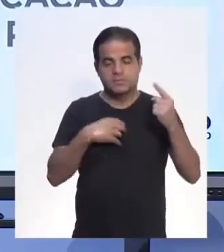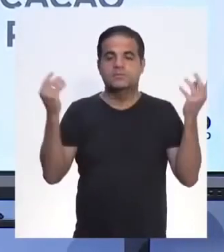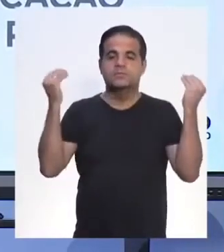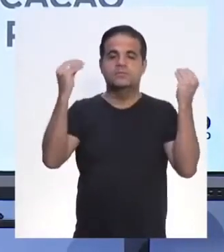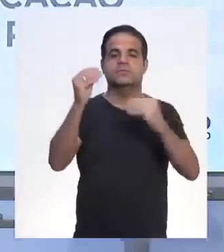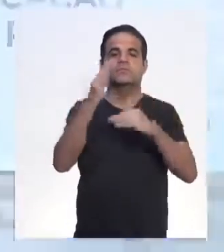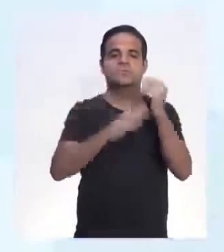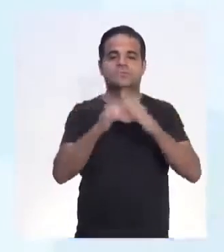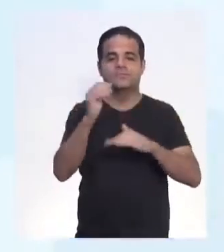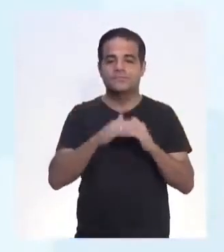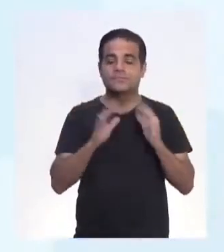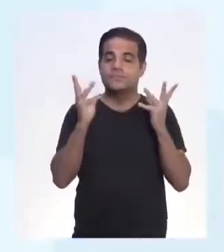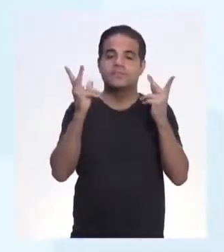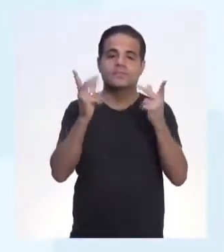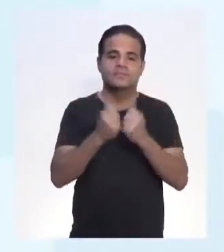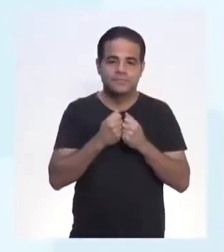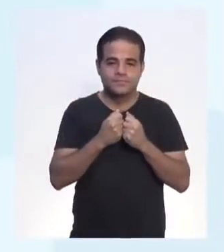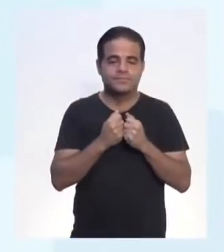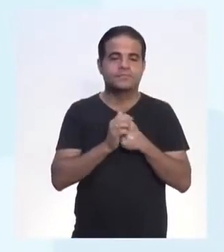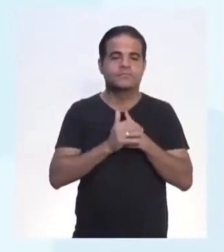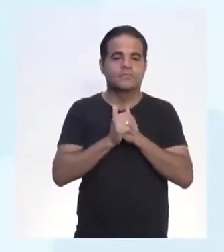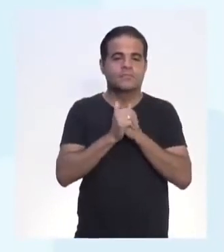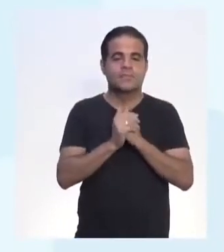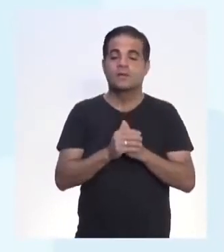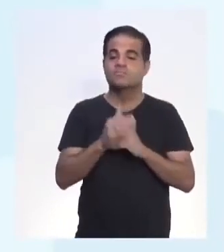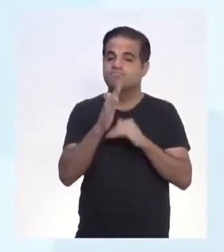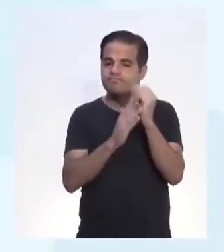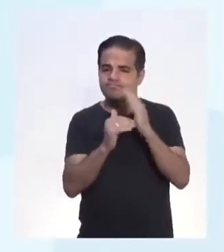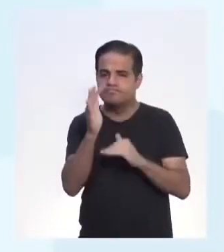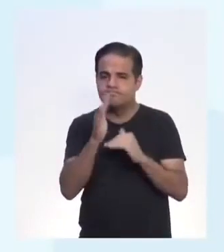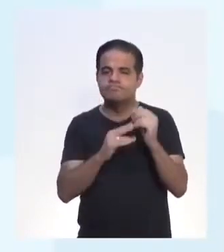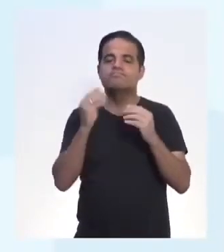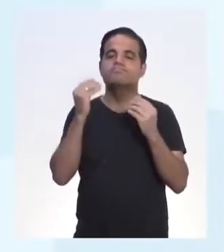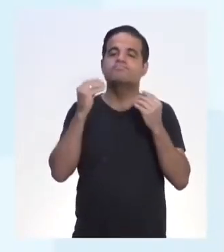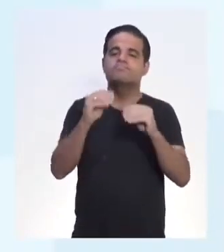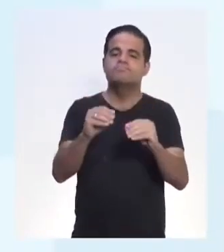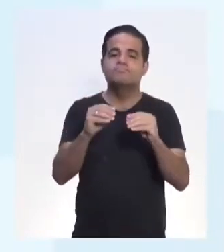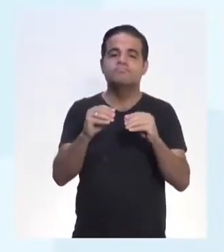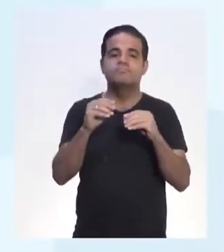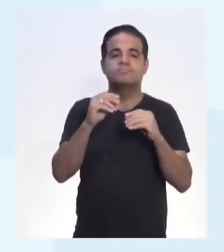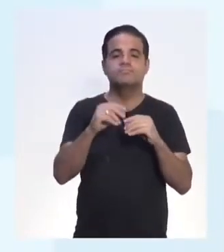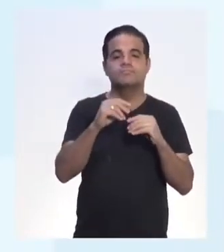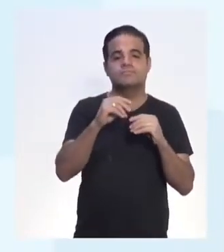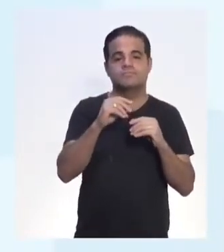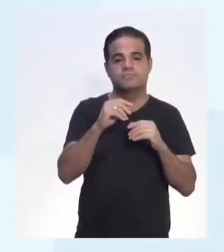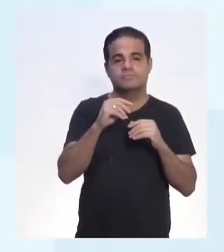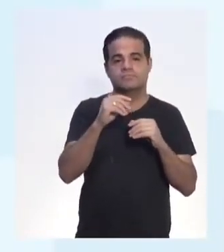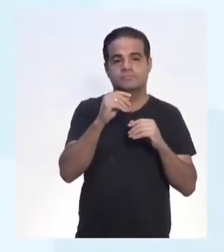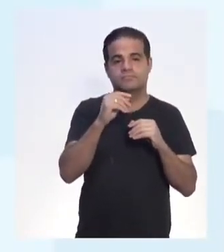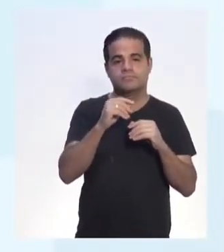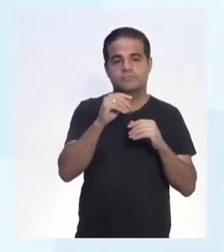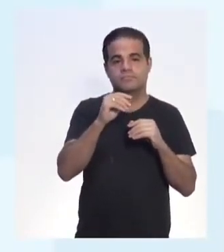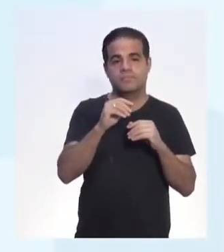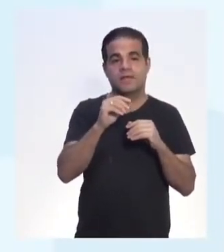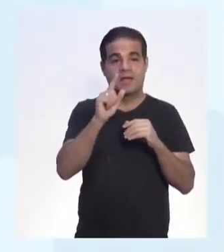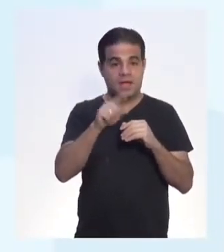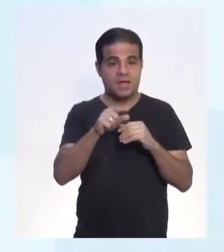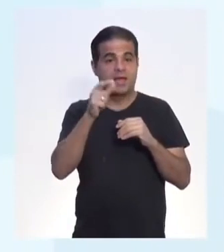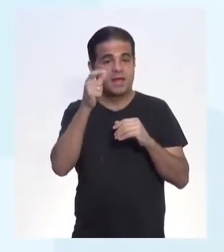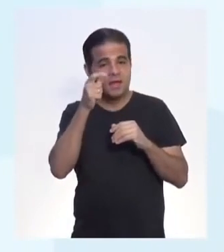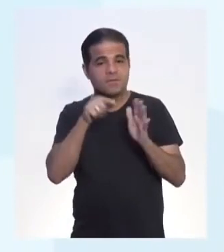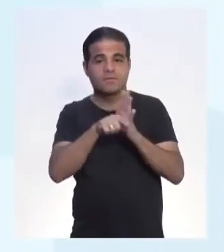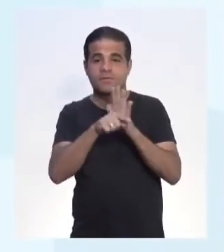a habilidade para vocês na tela. A habilidade para vocês é a habilidade 23 do 7º ano. A habilidade é